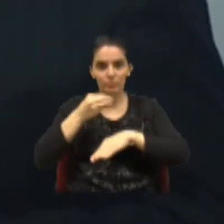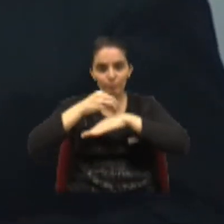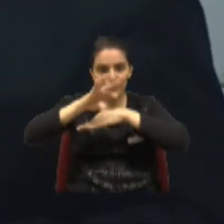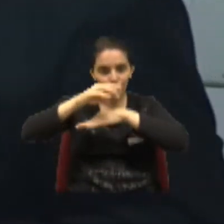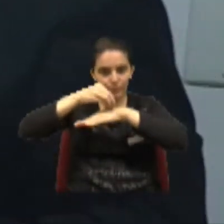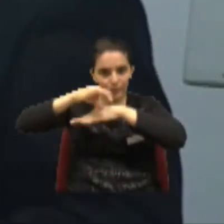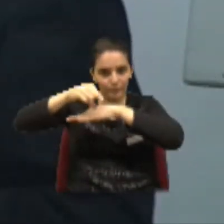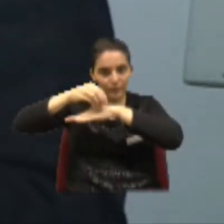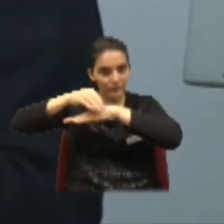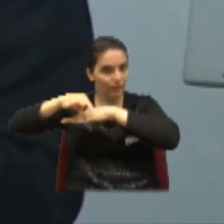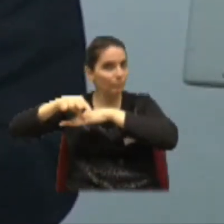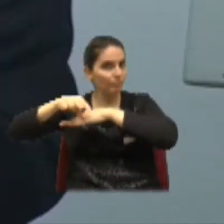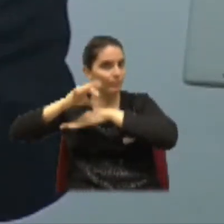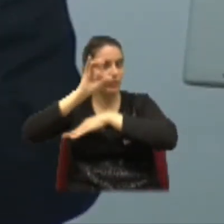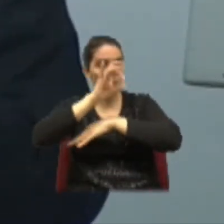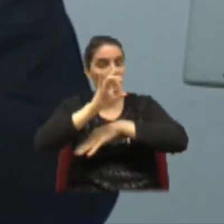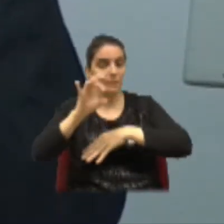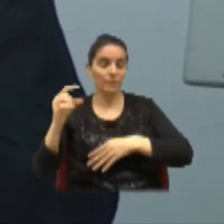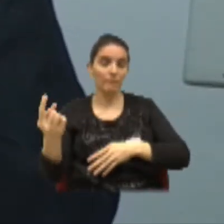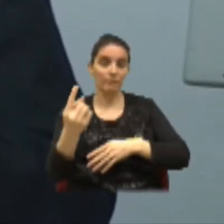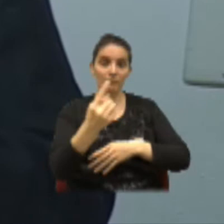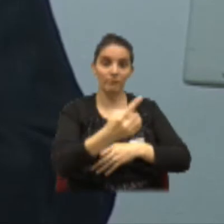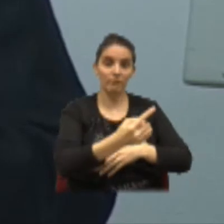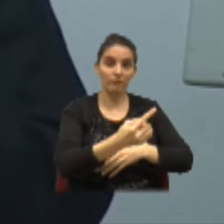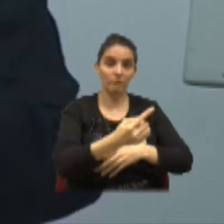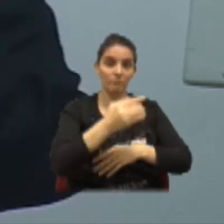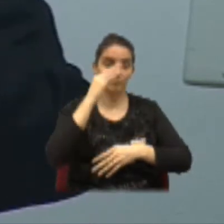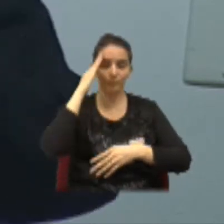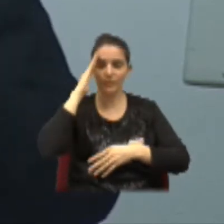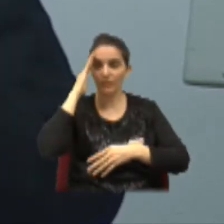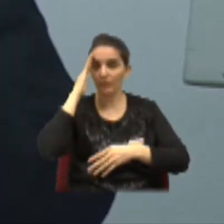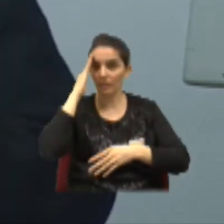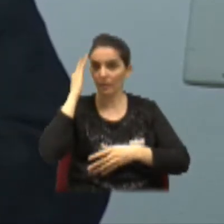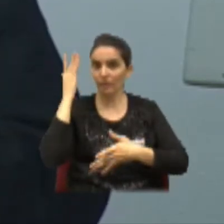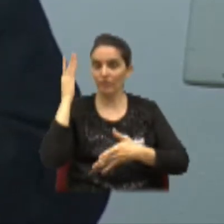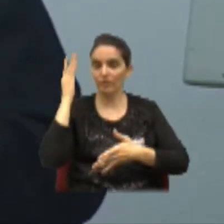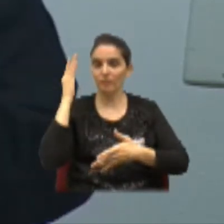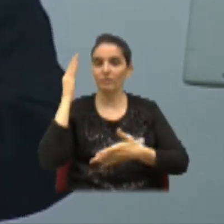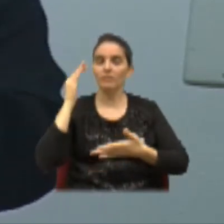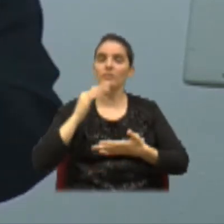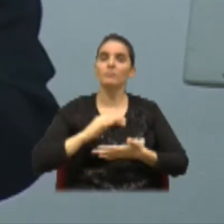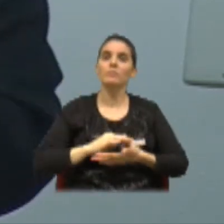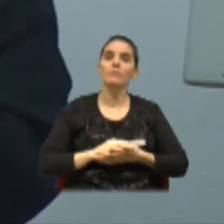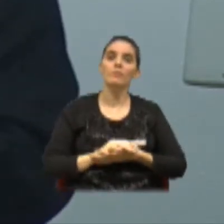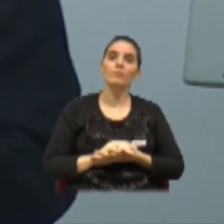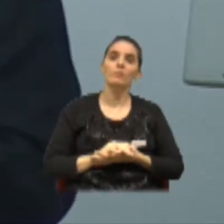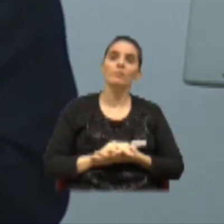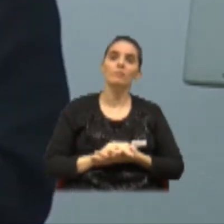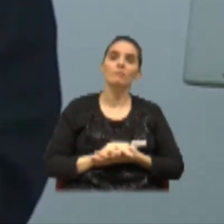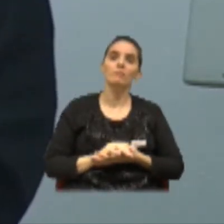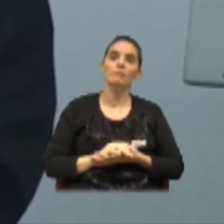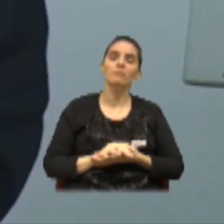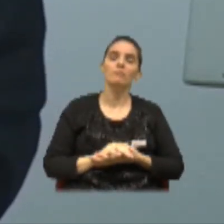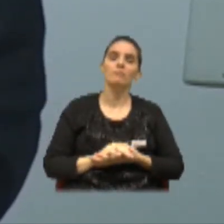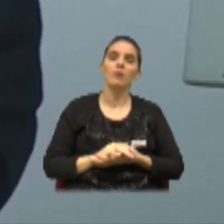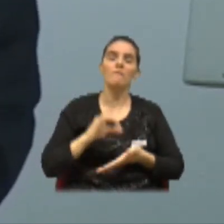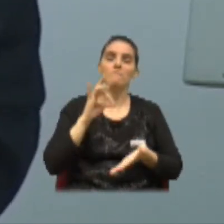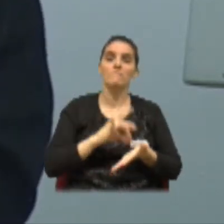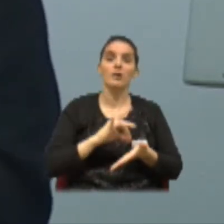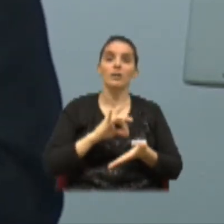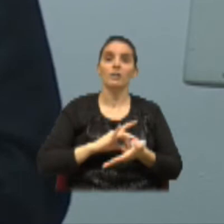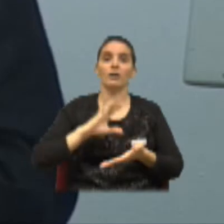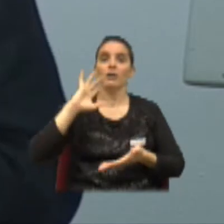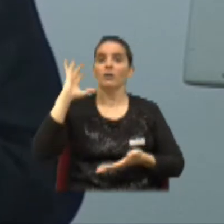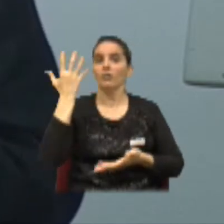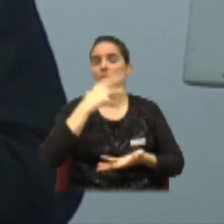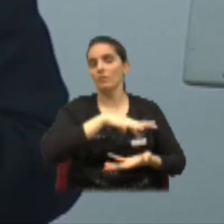um, para que possa compreender e entender uma realidade que nós vivemos nesse